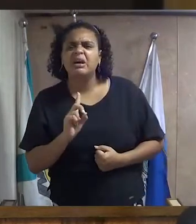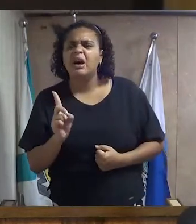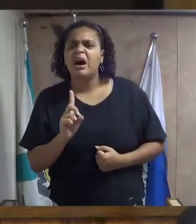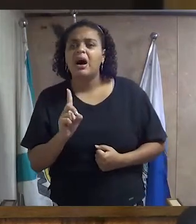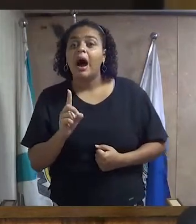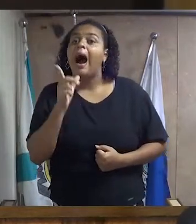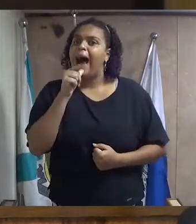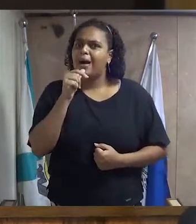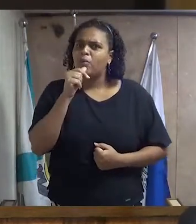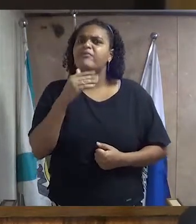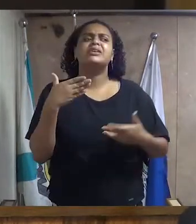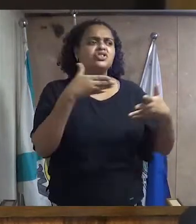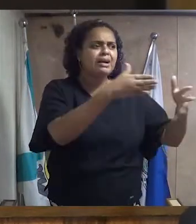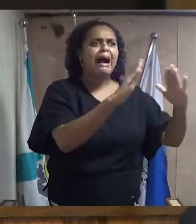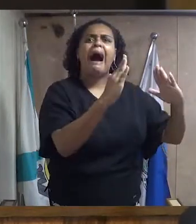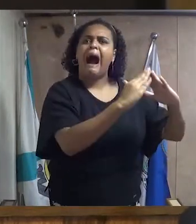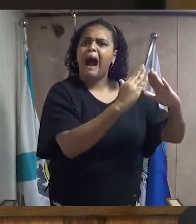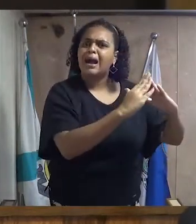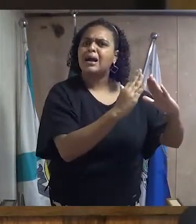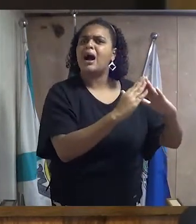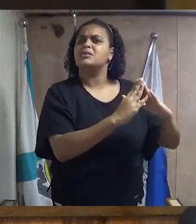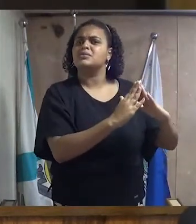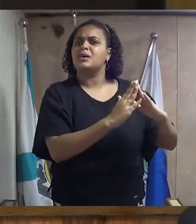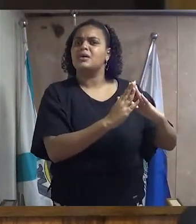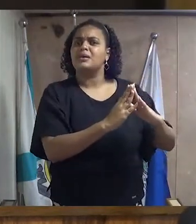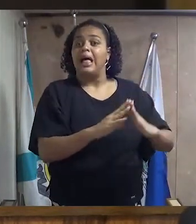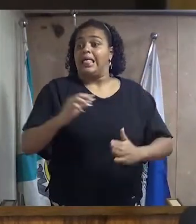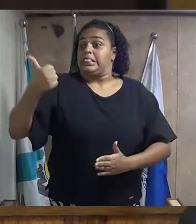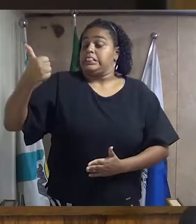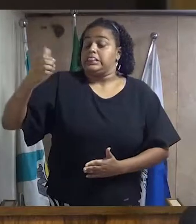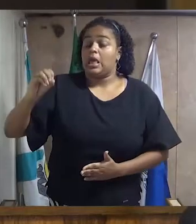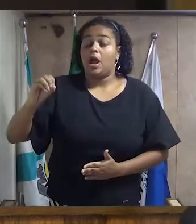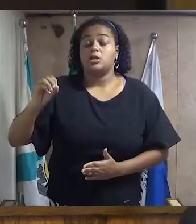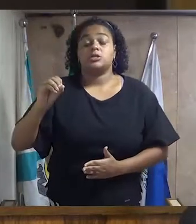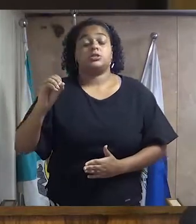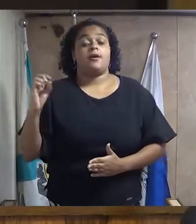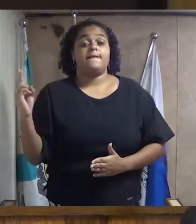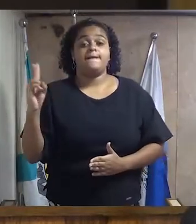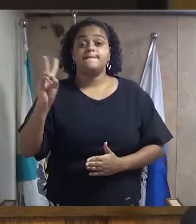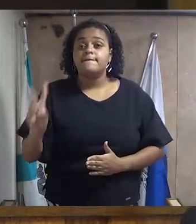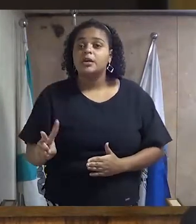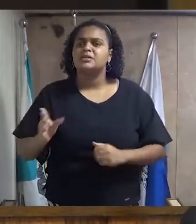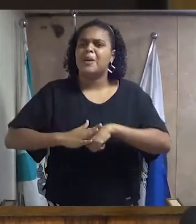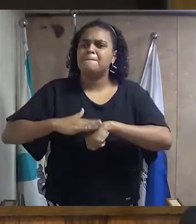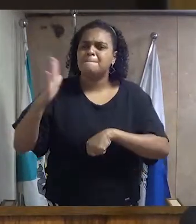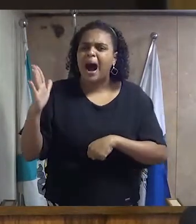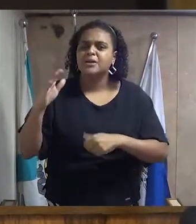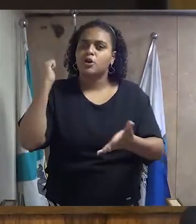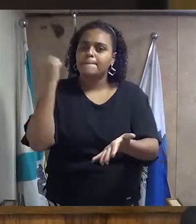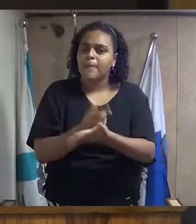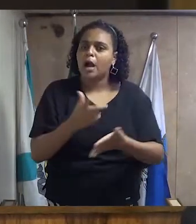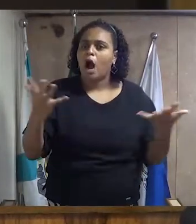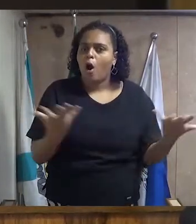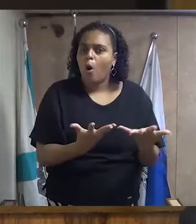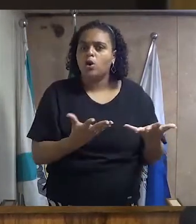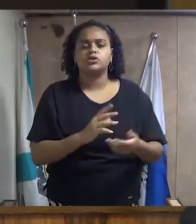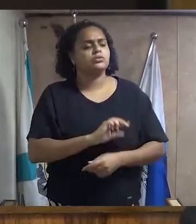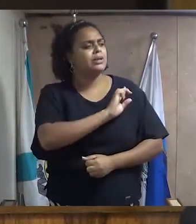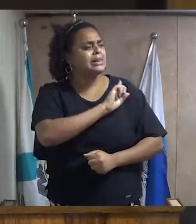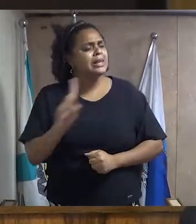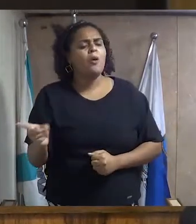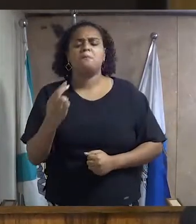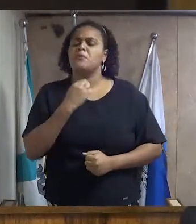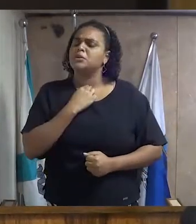vai chegar, mas vai chegar com custo 10 vezes mais do que a população paga hoje. E não podemos deixar